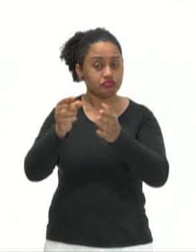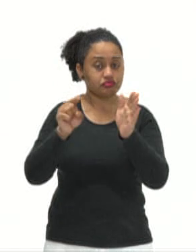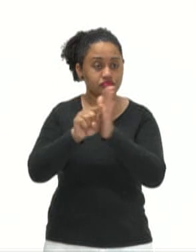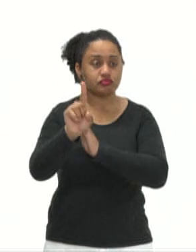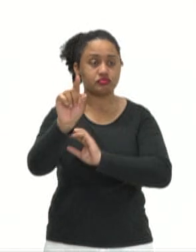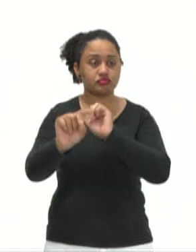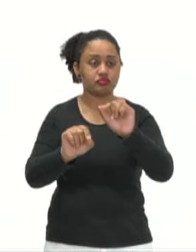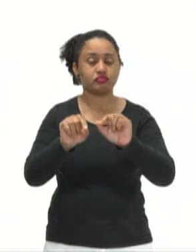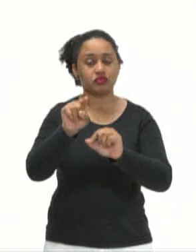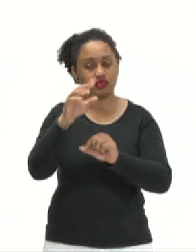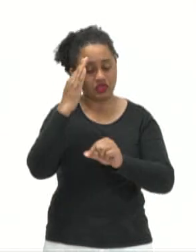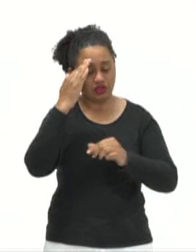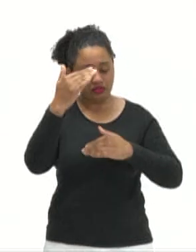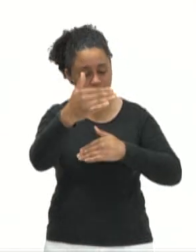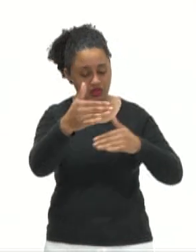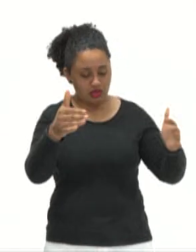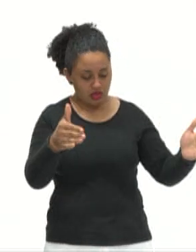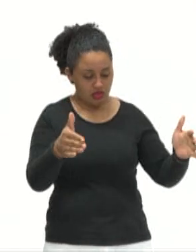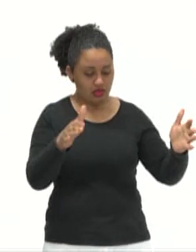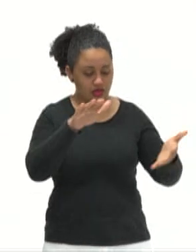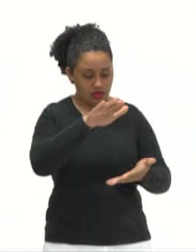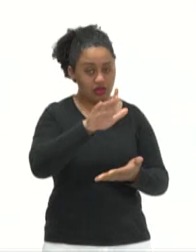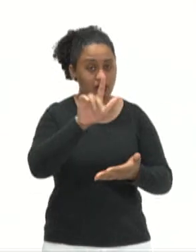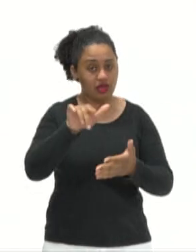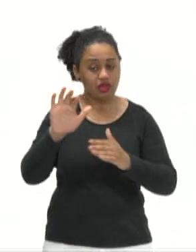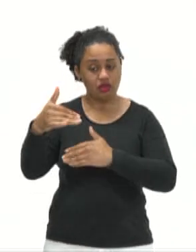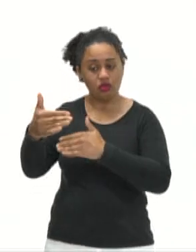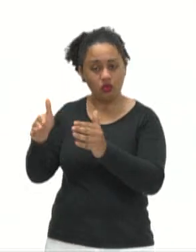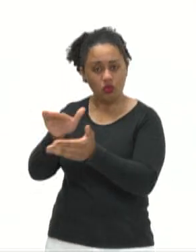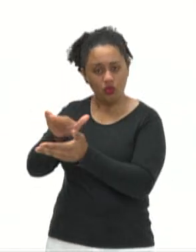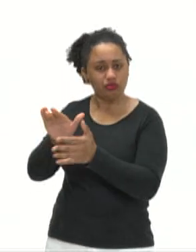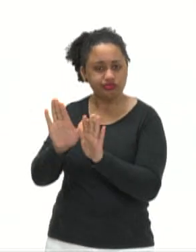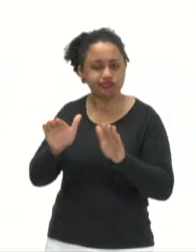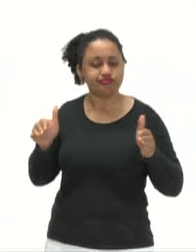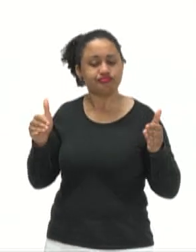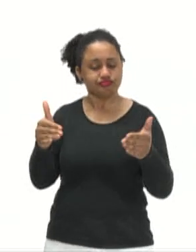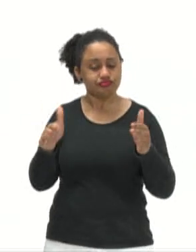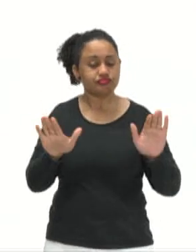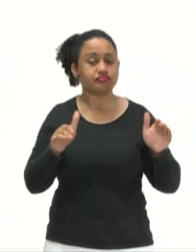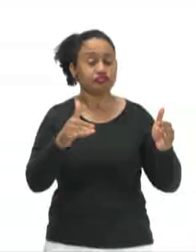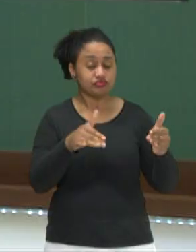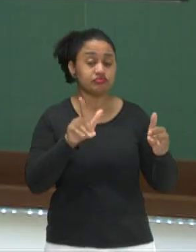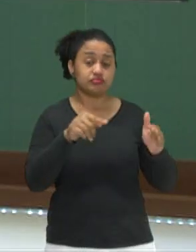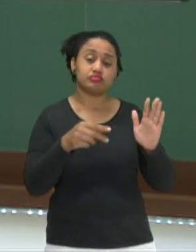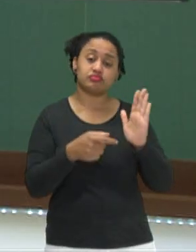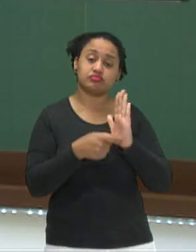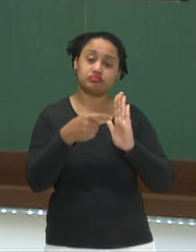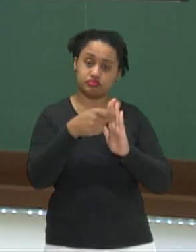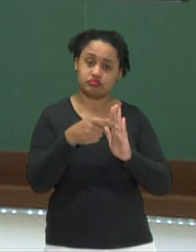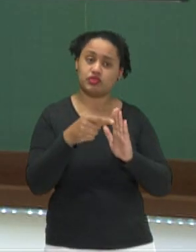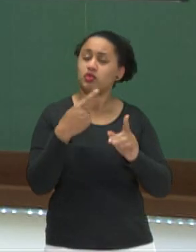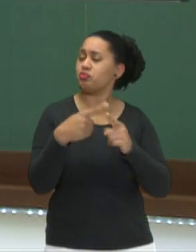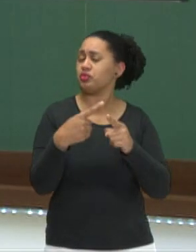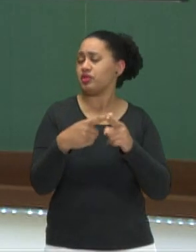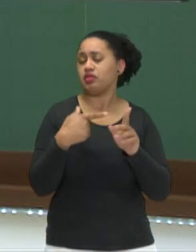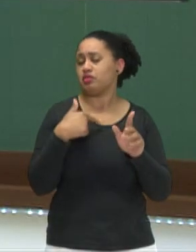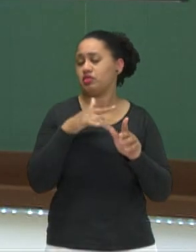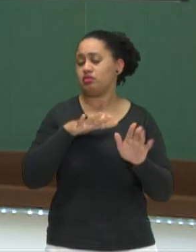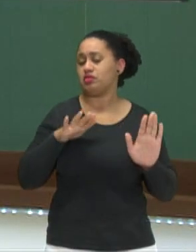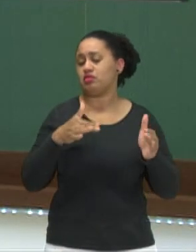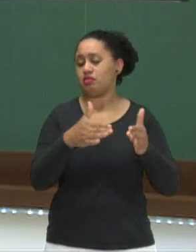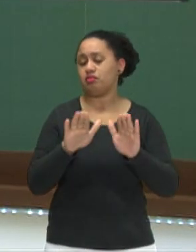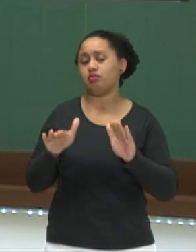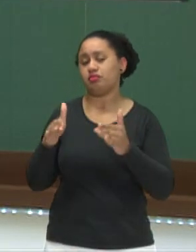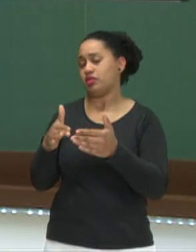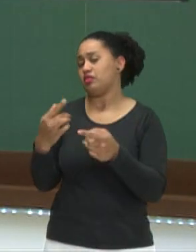que o paralelepípedo e o cubo são casos particulares de prisma? Por que eles são chamados de casos